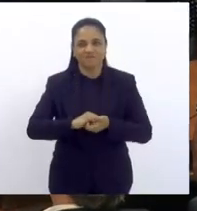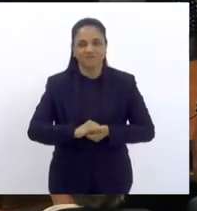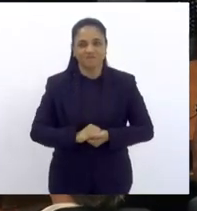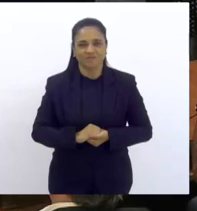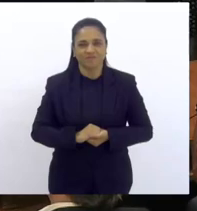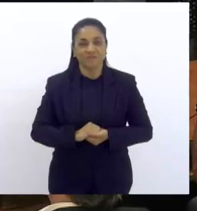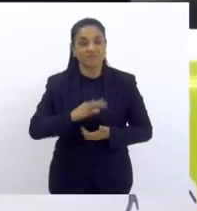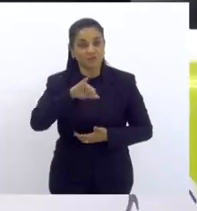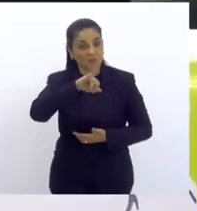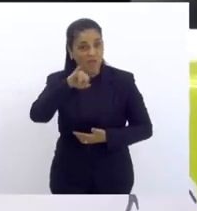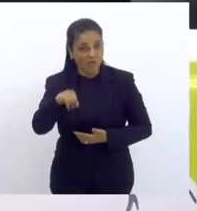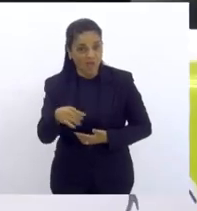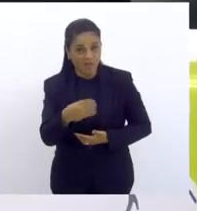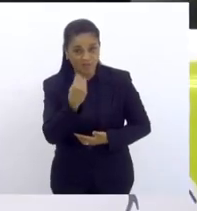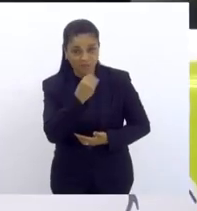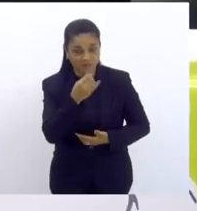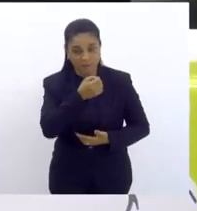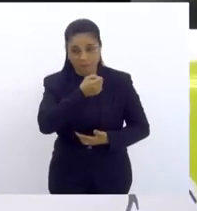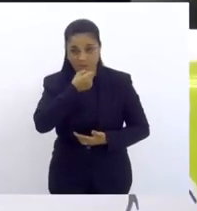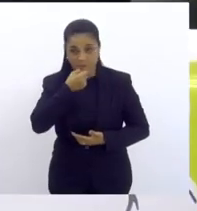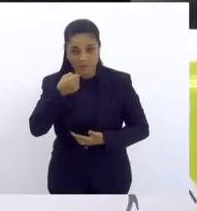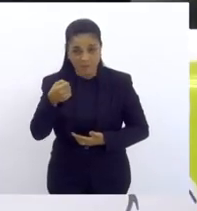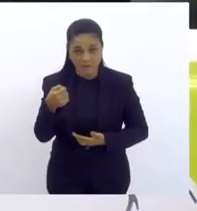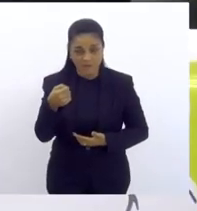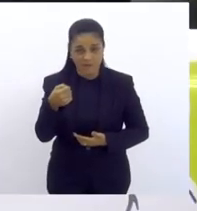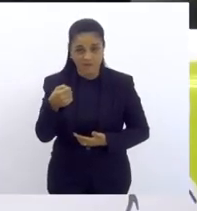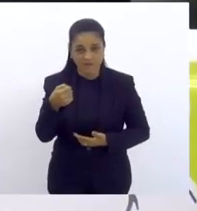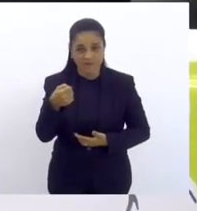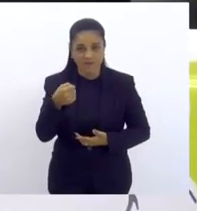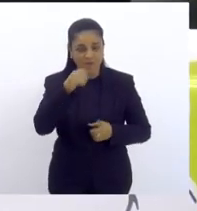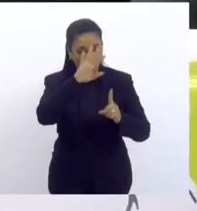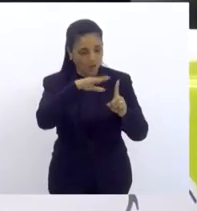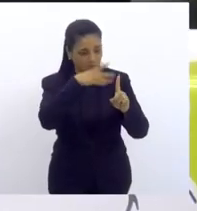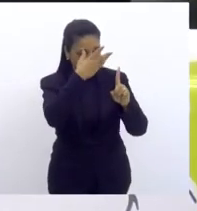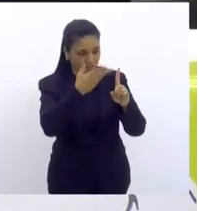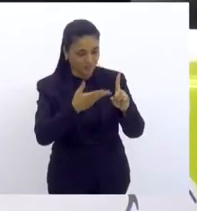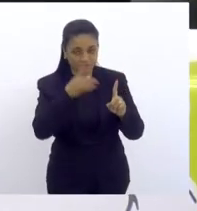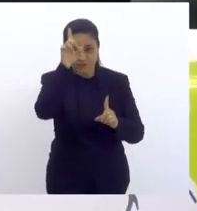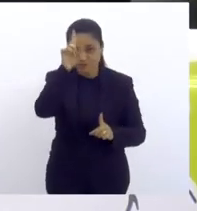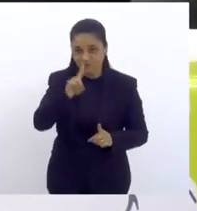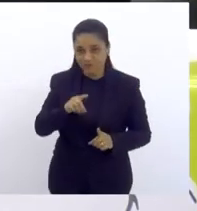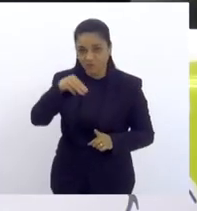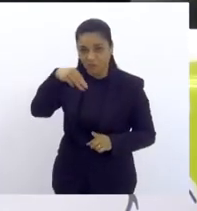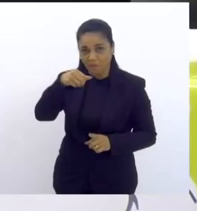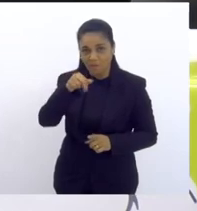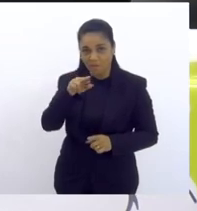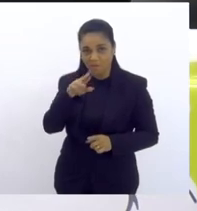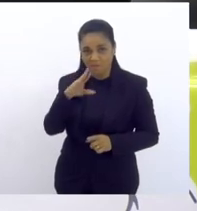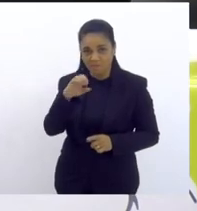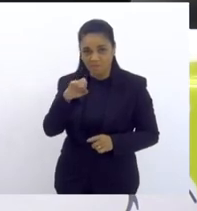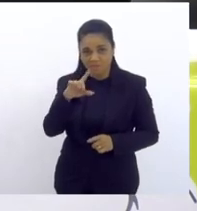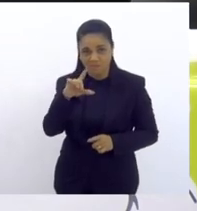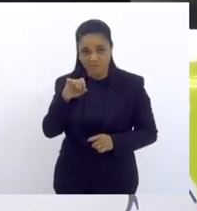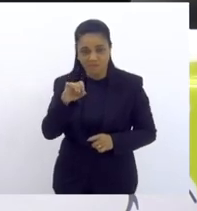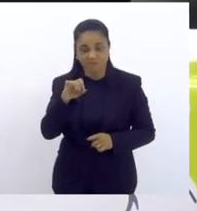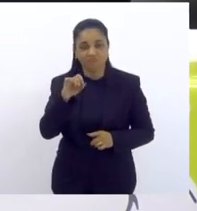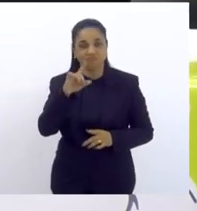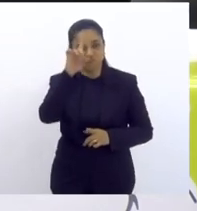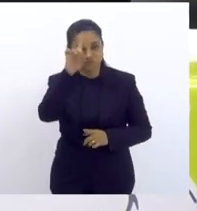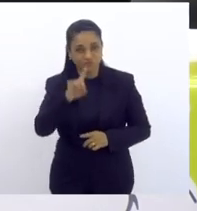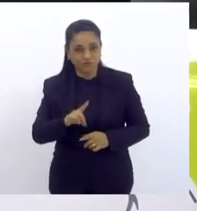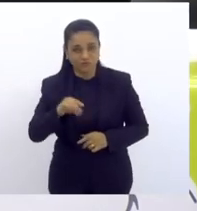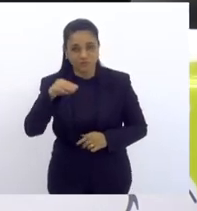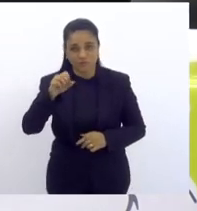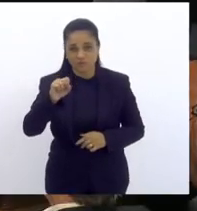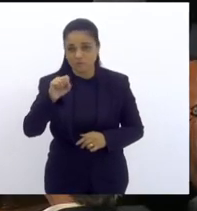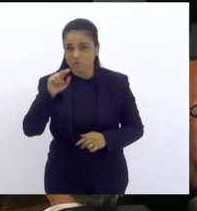já aproveitando o passo a palavra a homenagear da noite senhor Marcelo Matos Marques presidente da suíta Uma